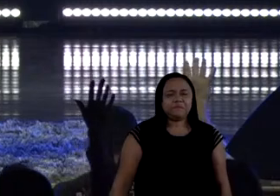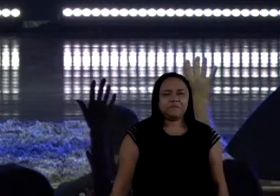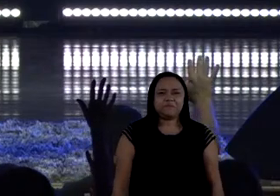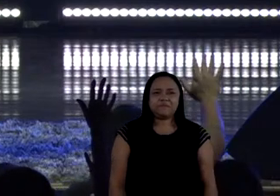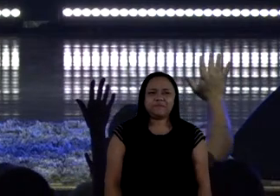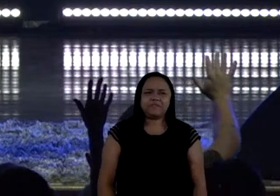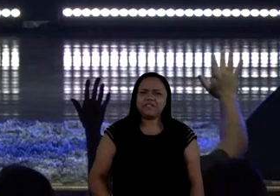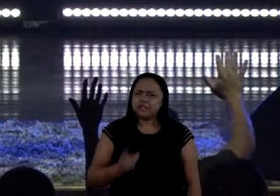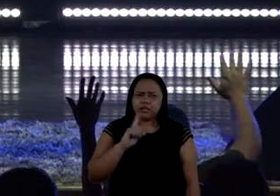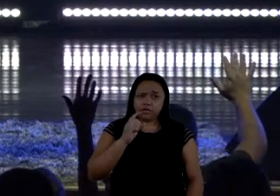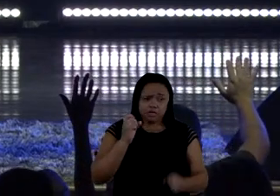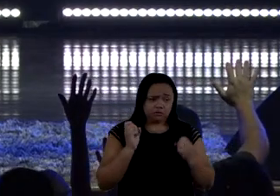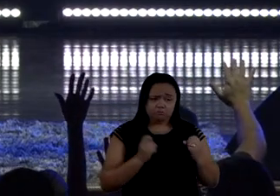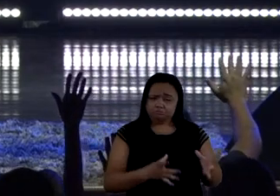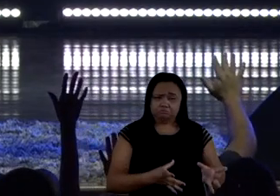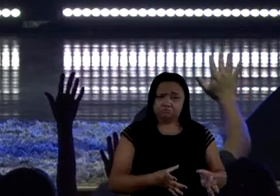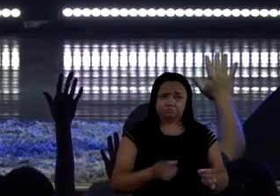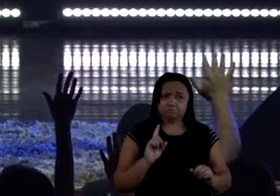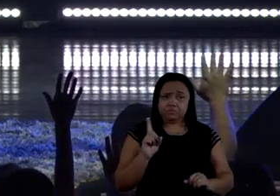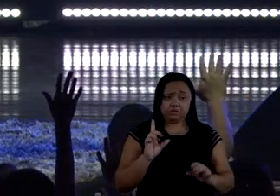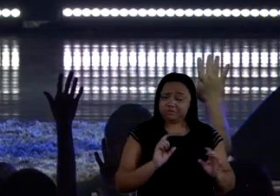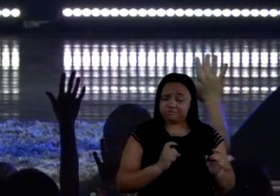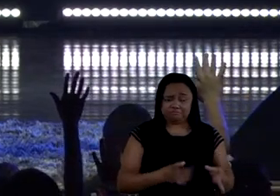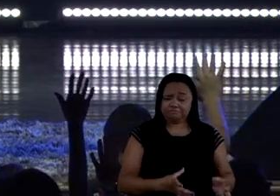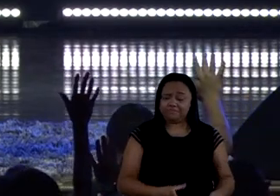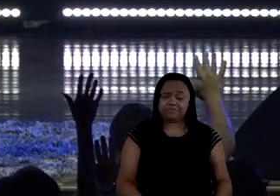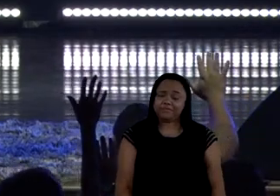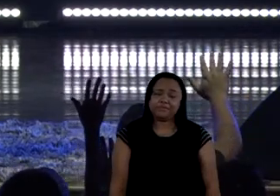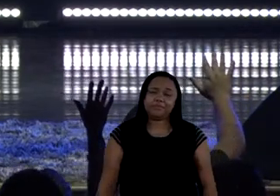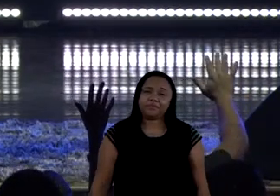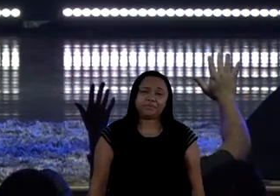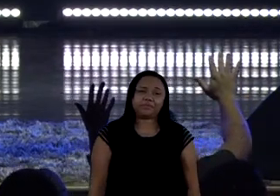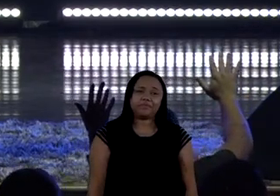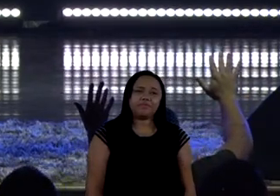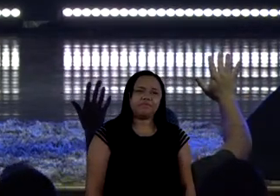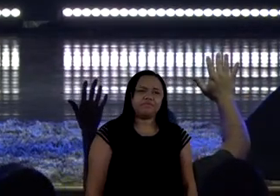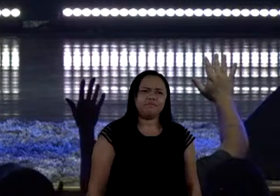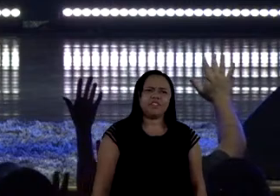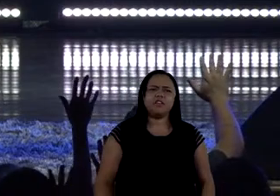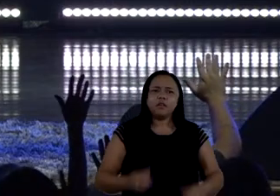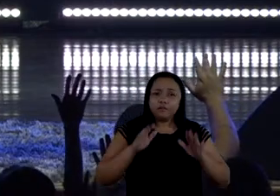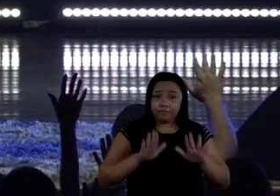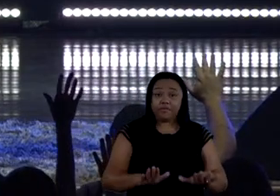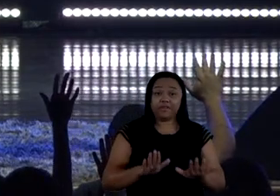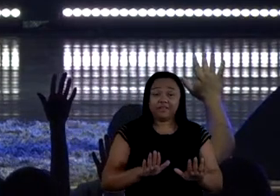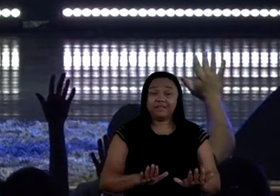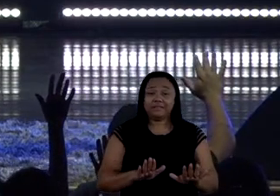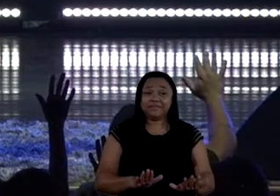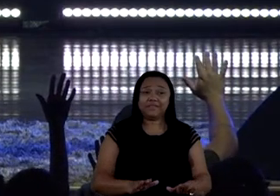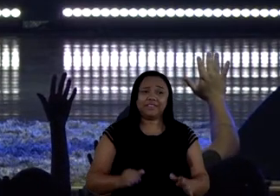Não desista, não desista, não desista. Permaneça até o fim.